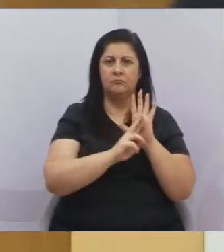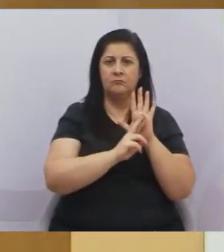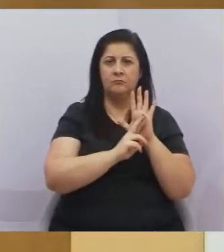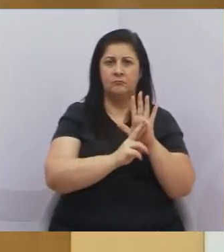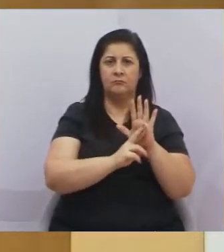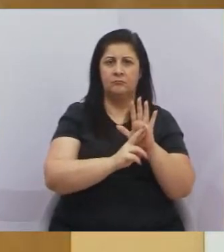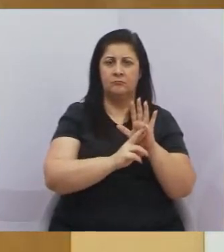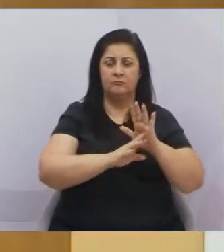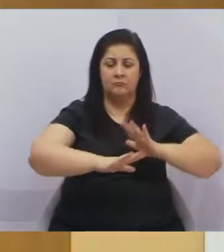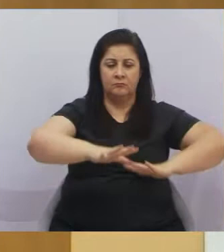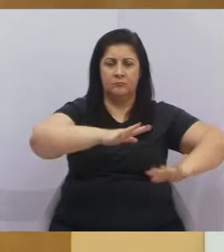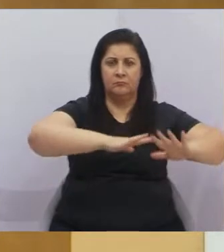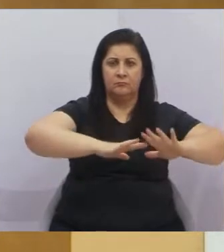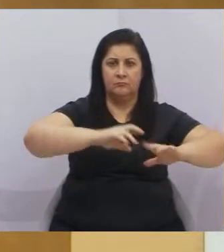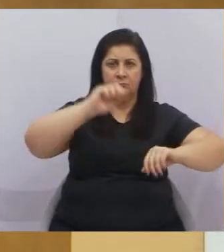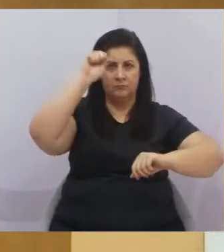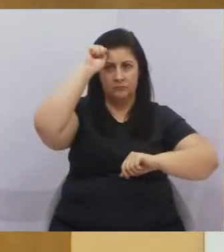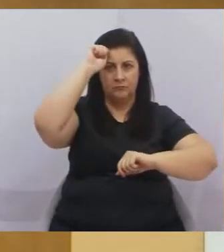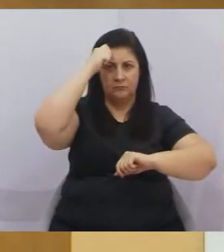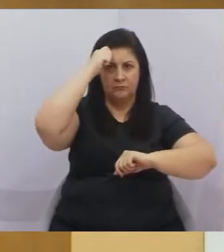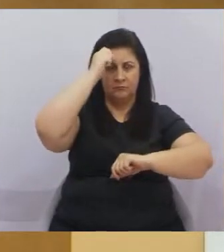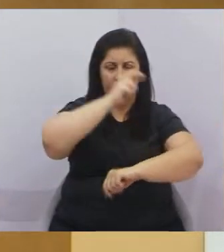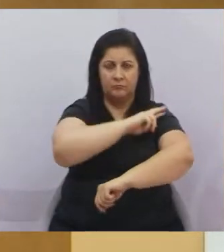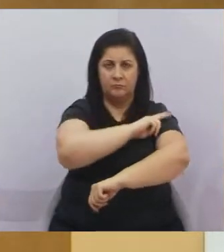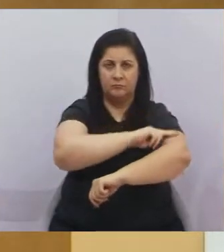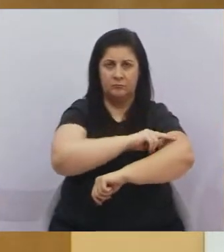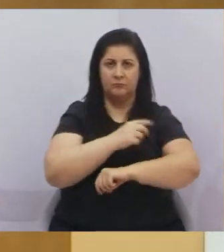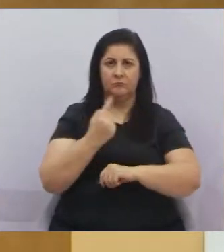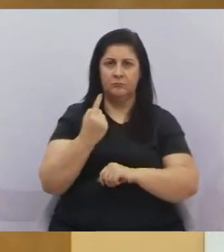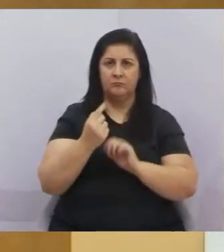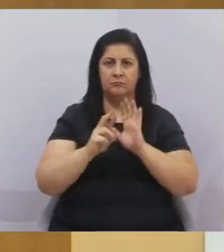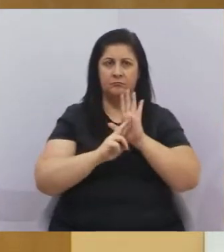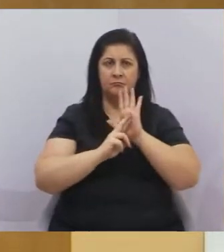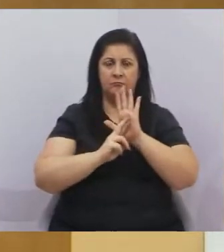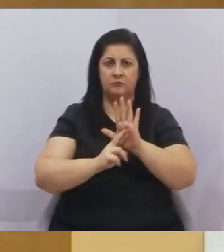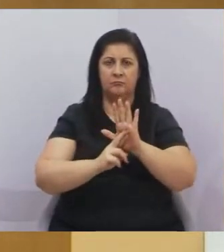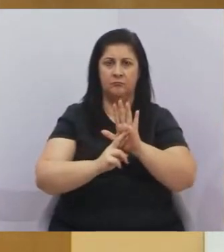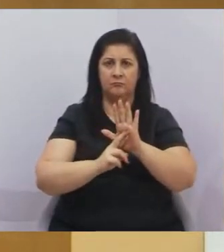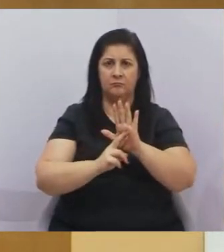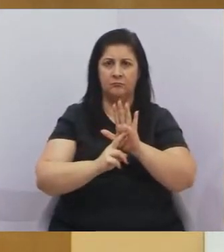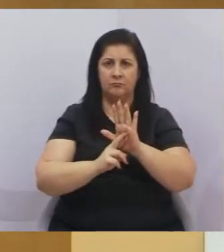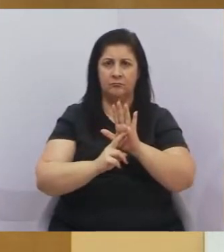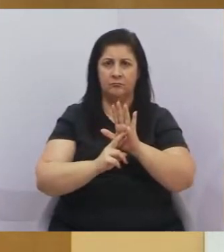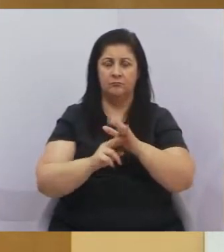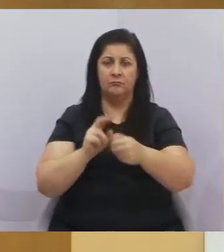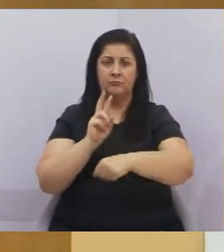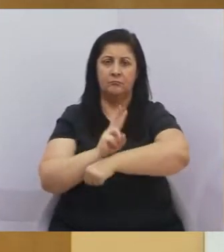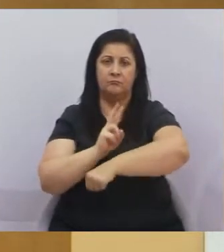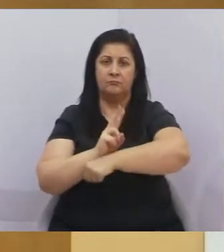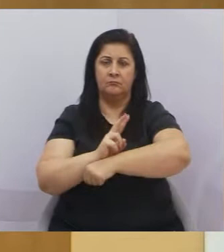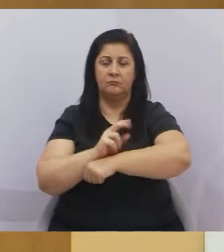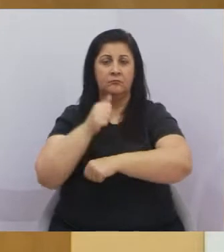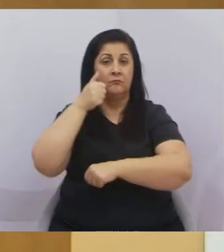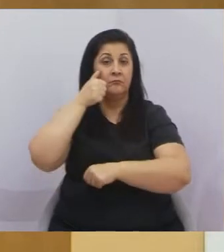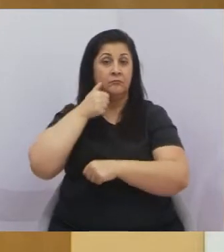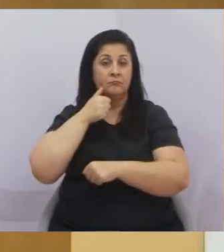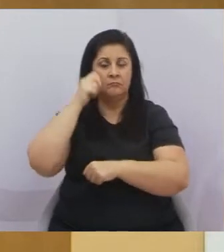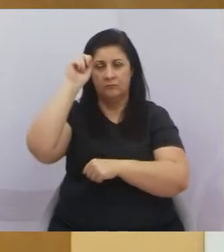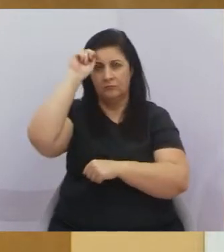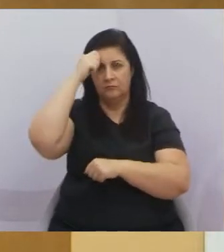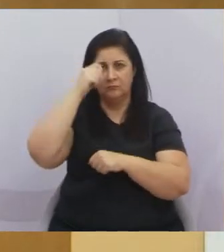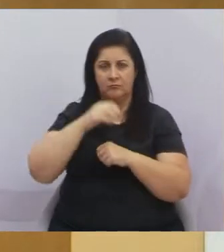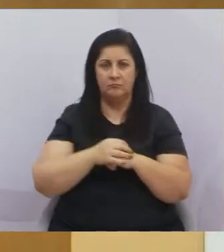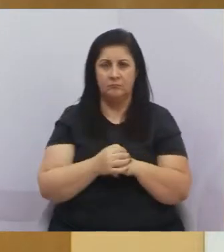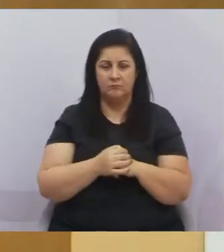movimento negro. B. Um representante de uma organização de defesa das mulheres negras. C.